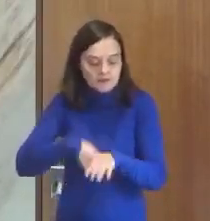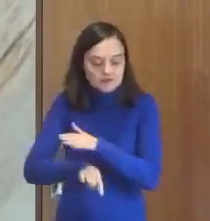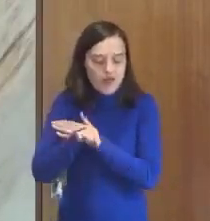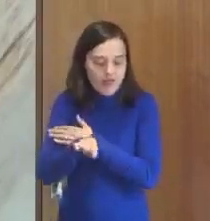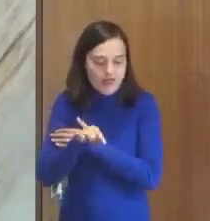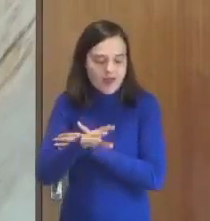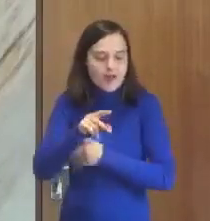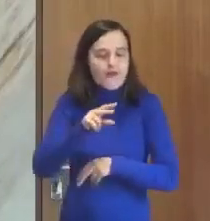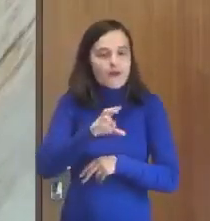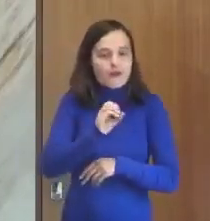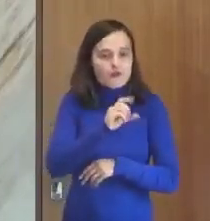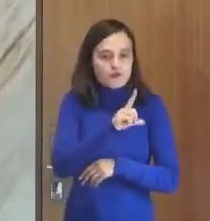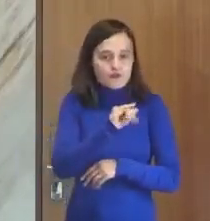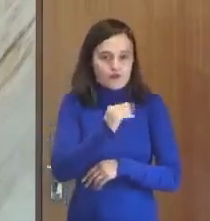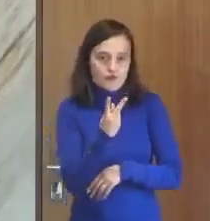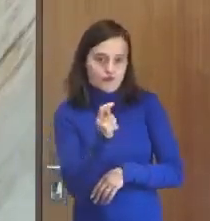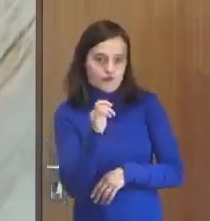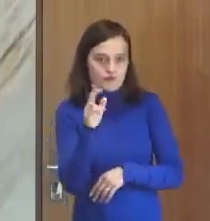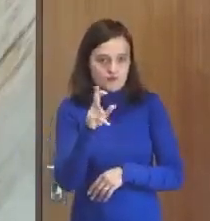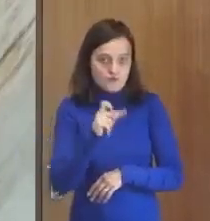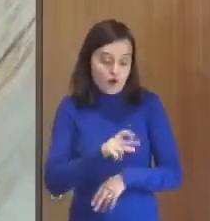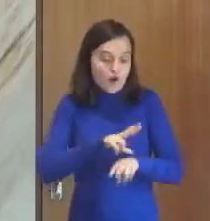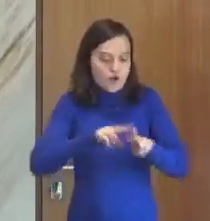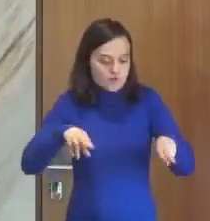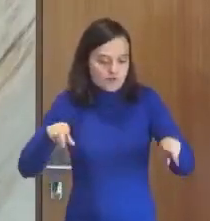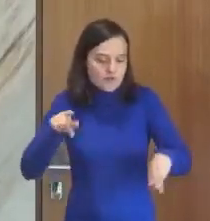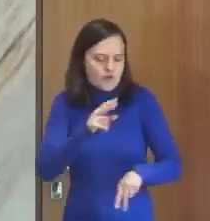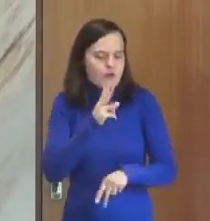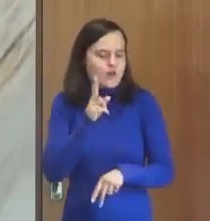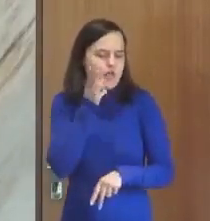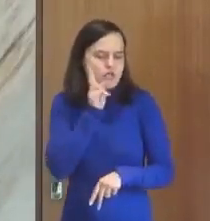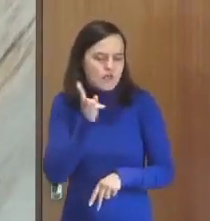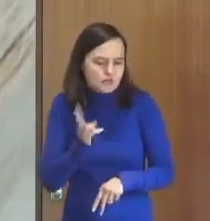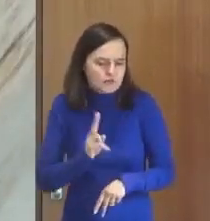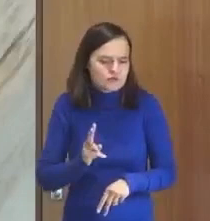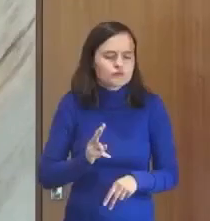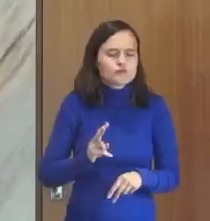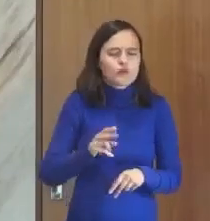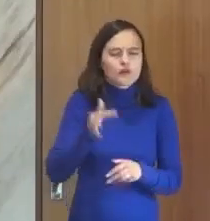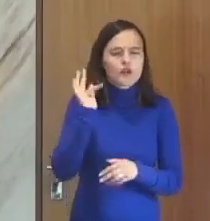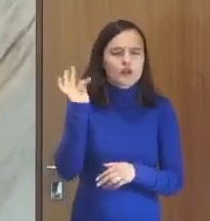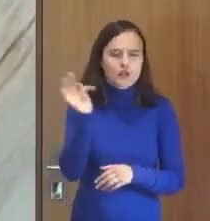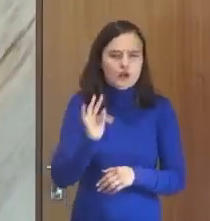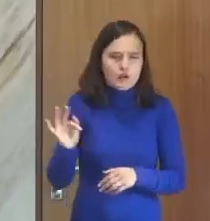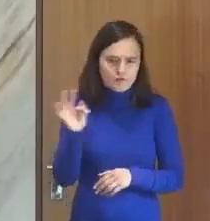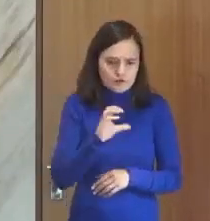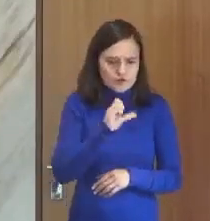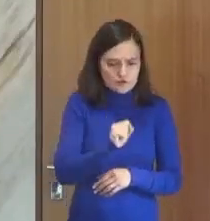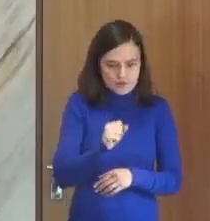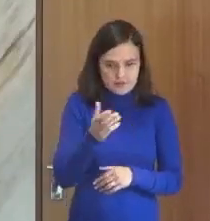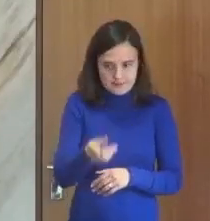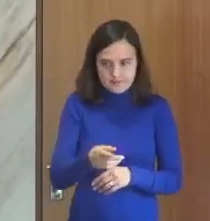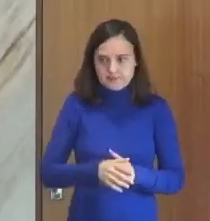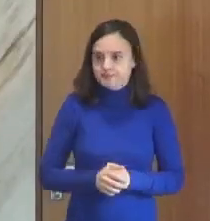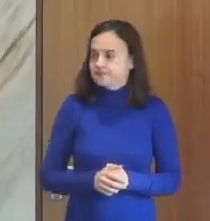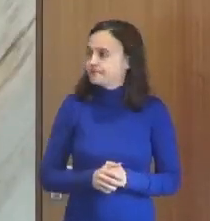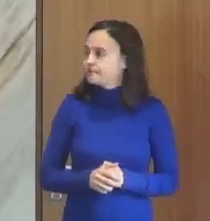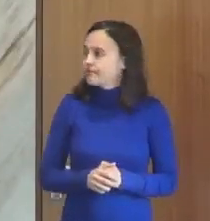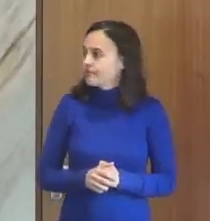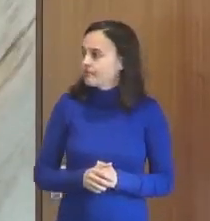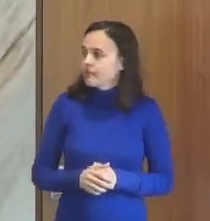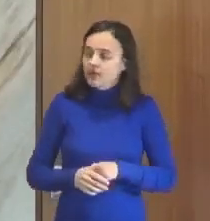foi diretor da Fundação Gulbenkian e um dos maiores bibliófilos do mundo, até há pouco tempo, pelo menos do